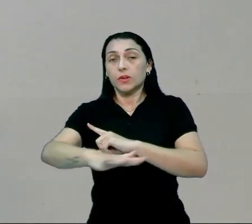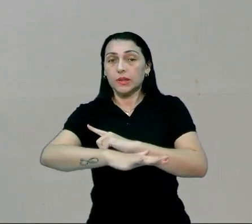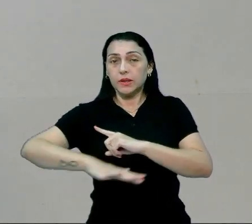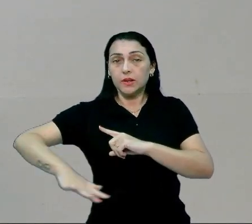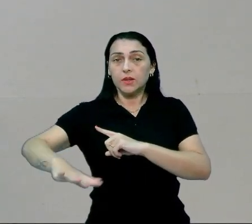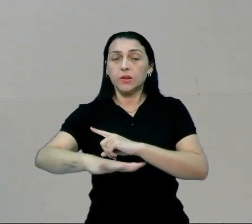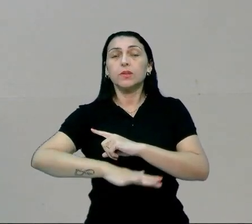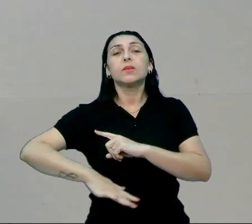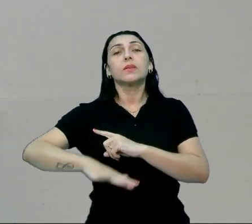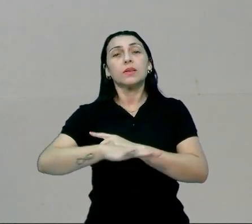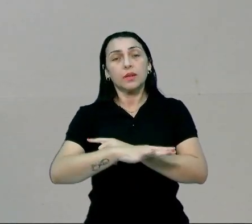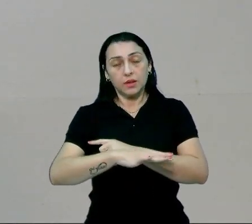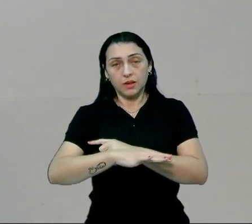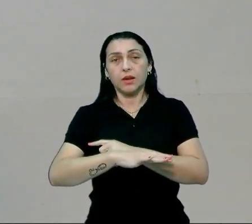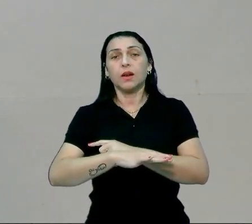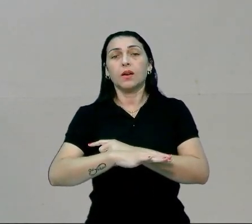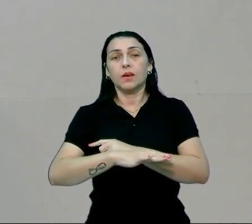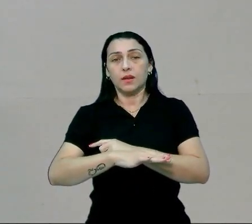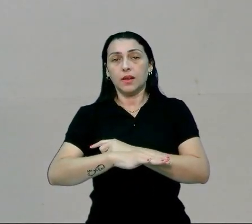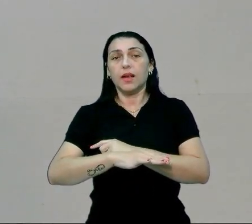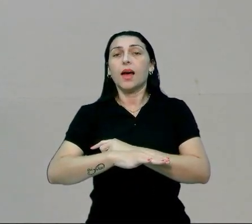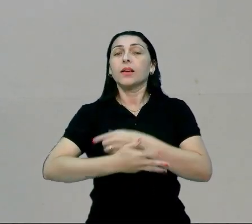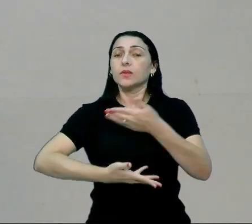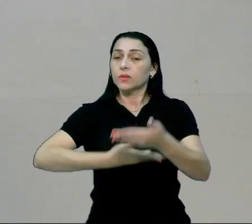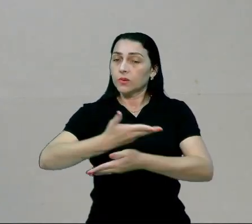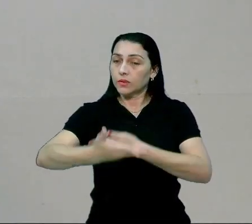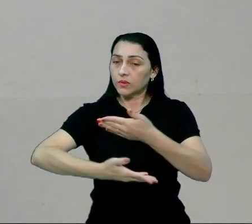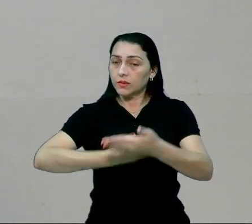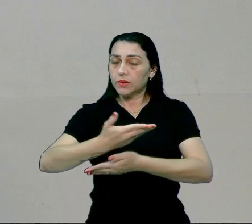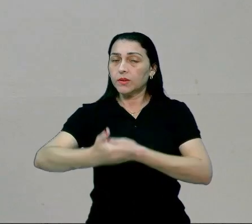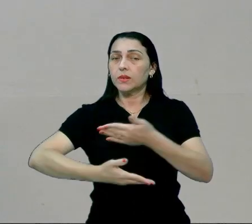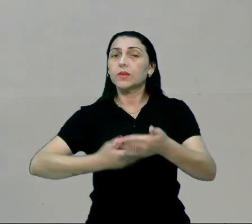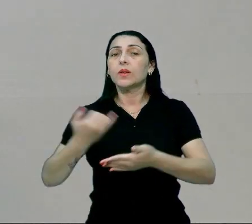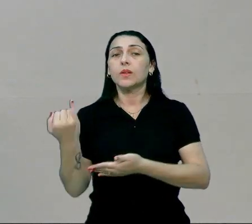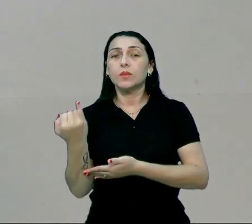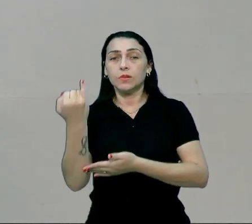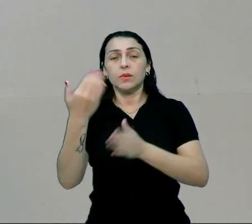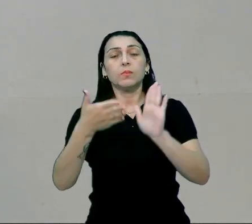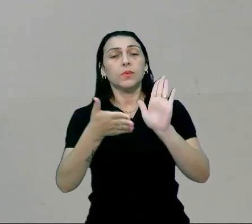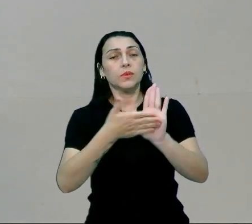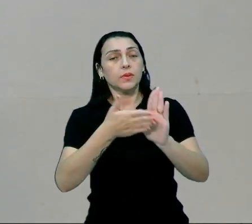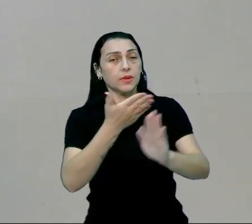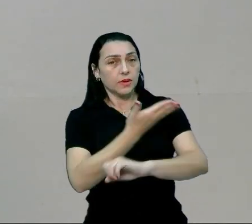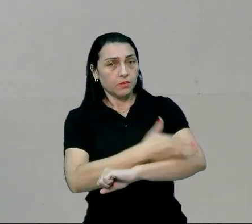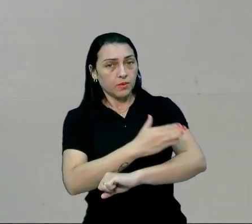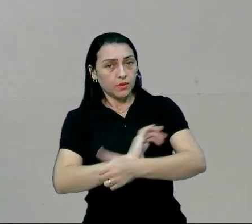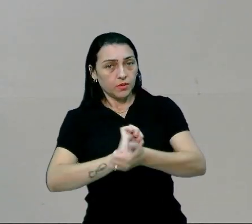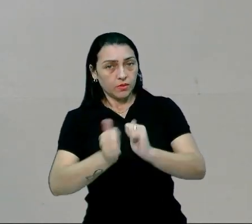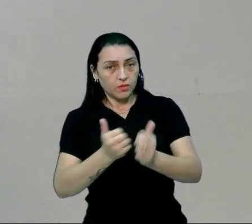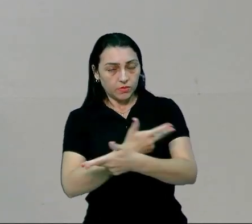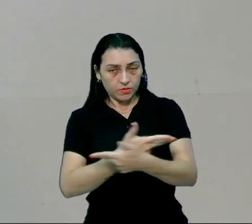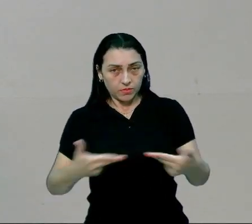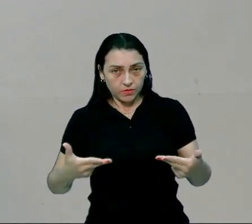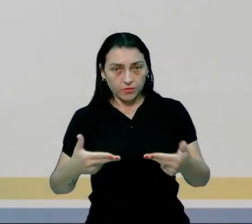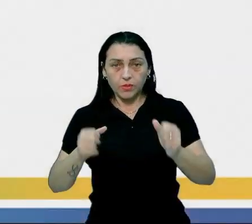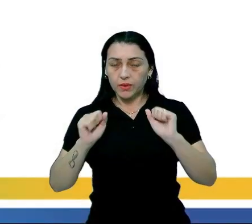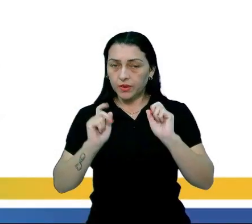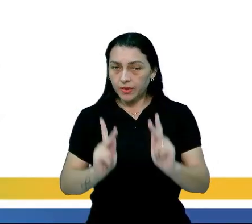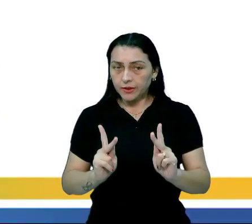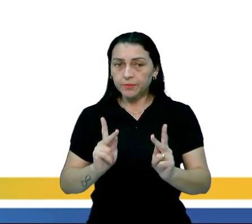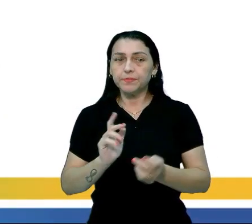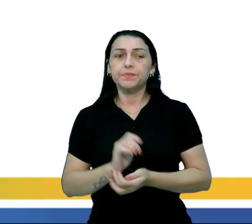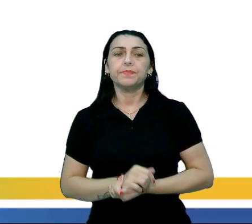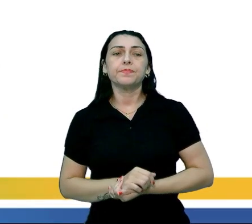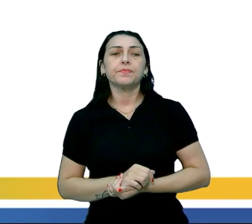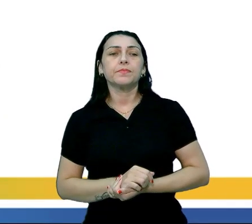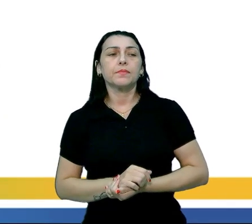Veja, fenômeno social. A socialização é um dos grandes fatores propulsores dessa prática esportiva, que é a prática esportiva, beleza? Vamos